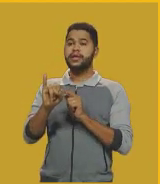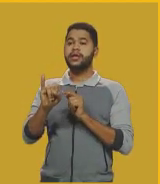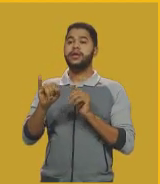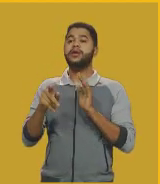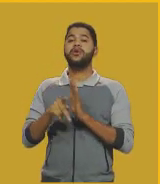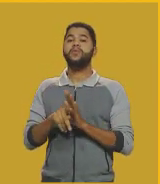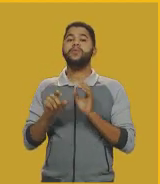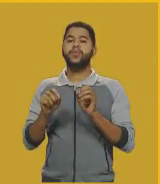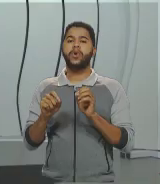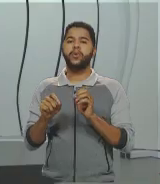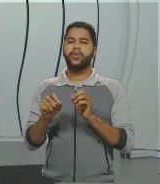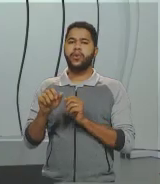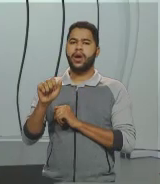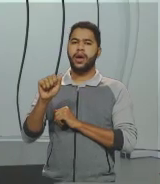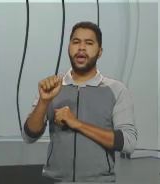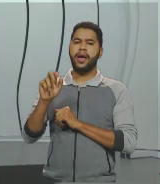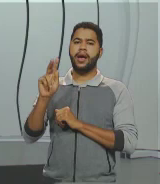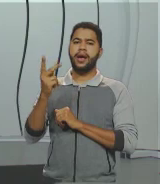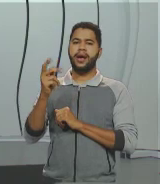medida em ampere.